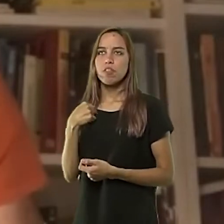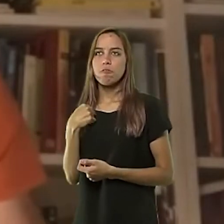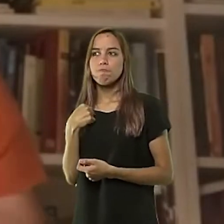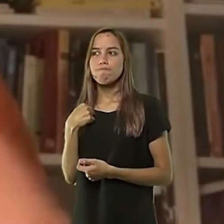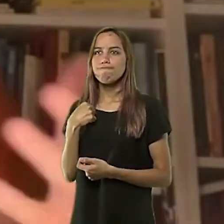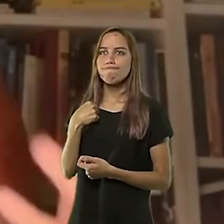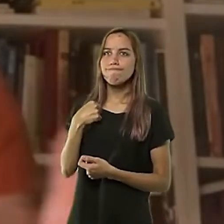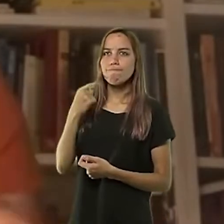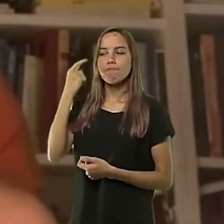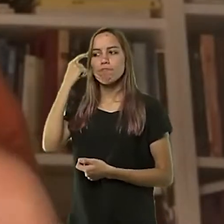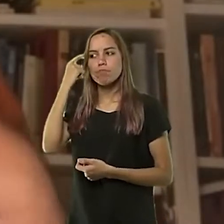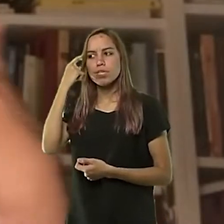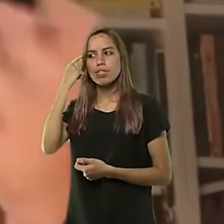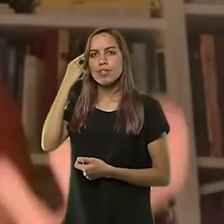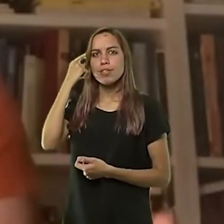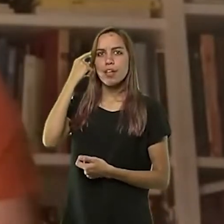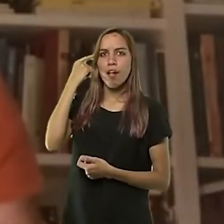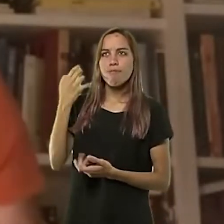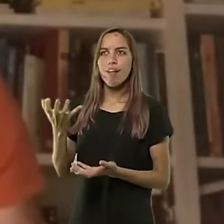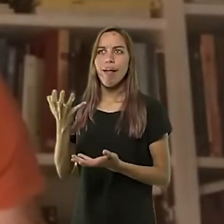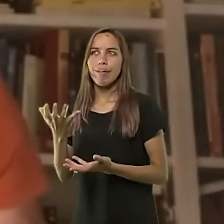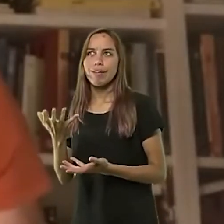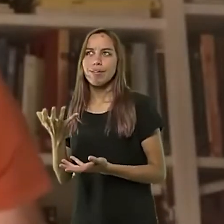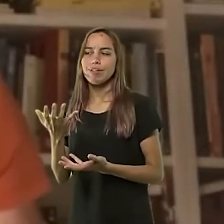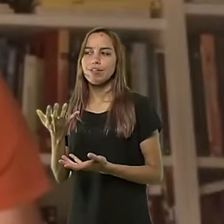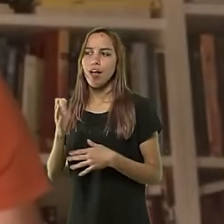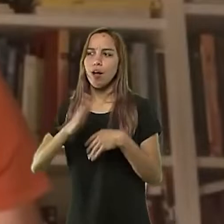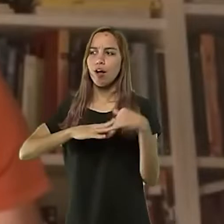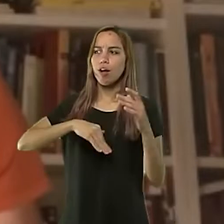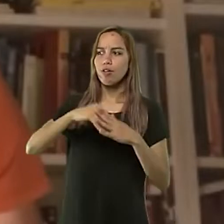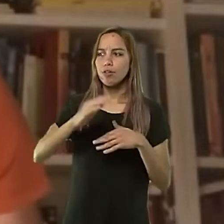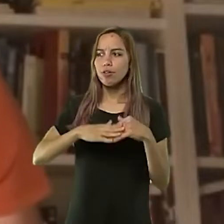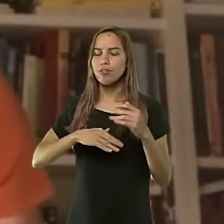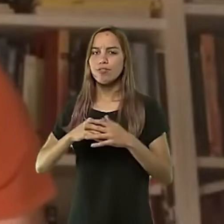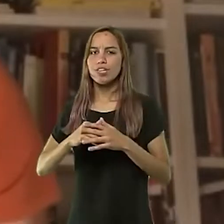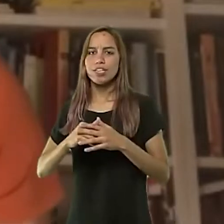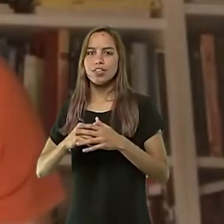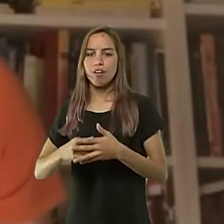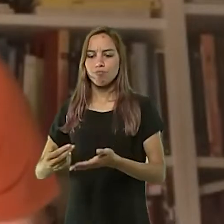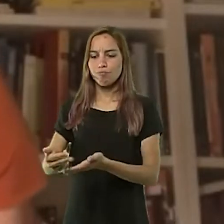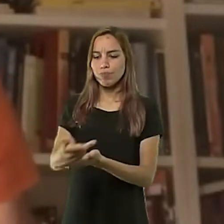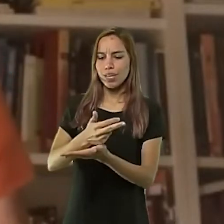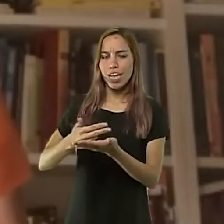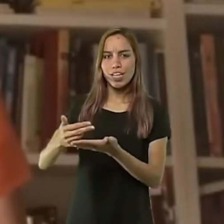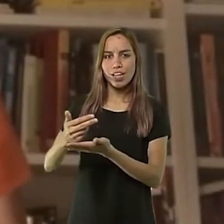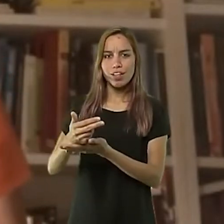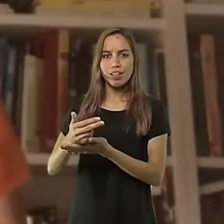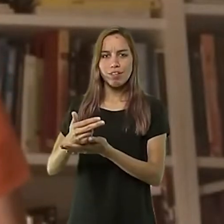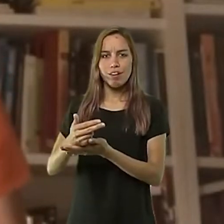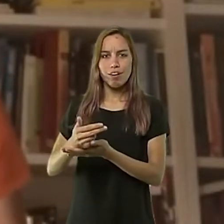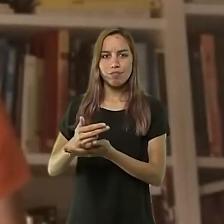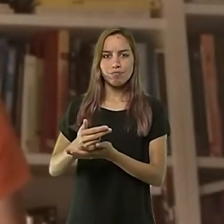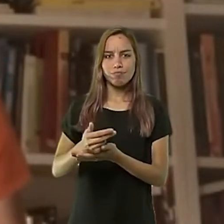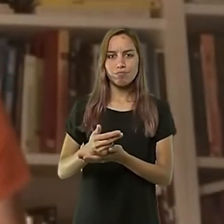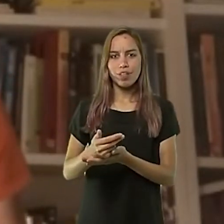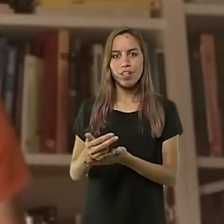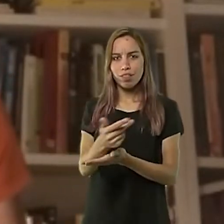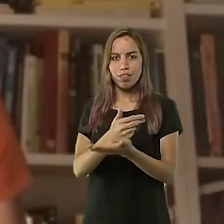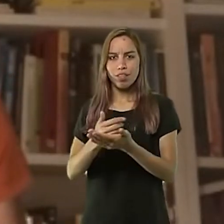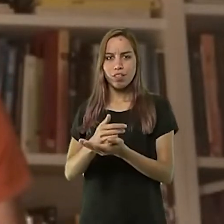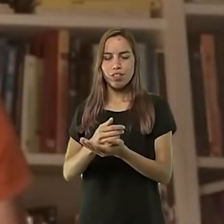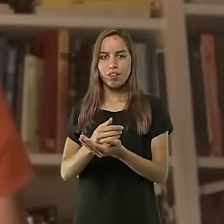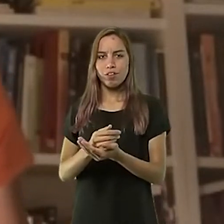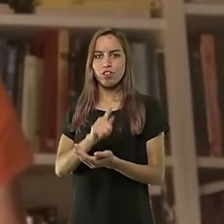talvez vir a ser autor de quadrinhos de banda desenhada. E o